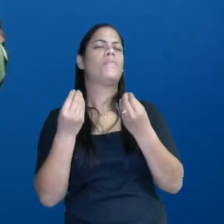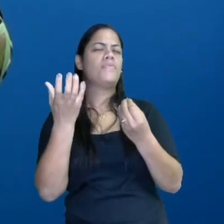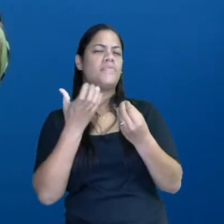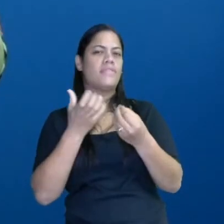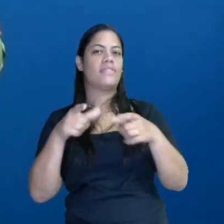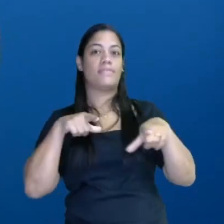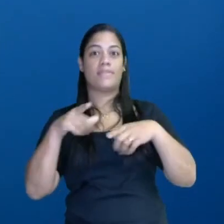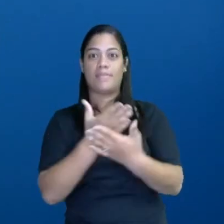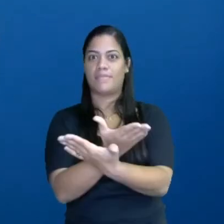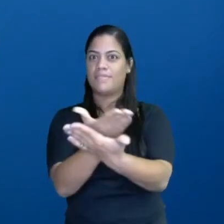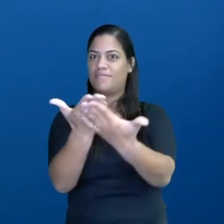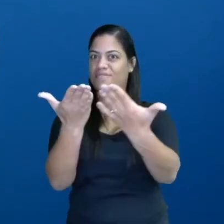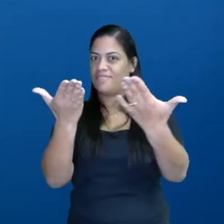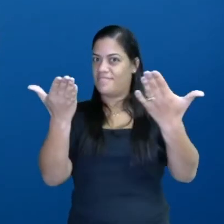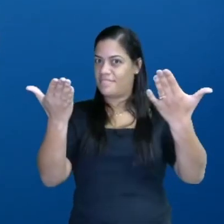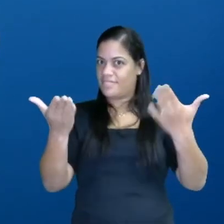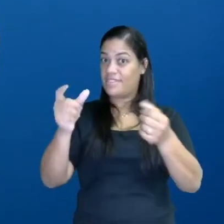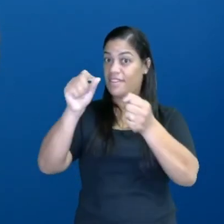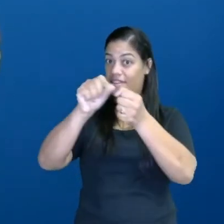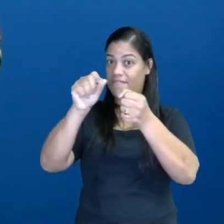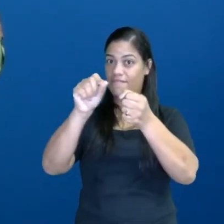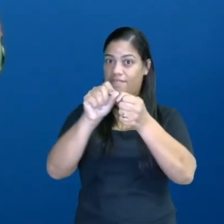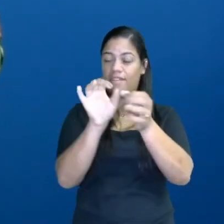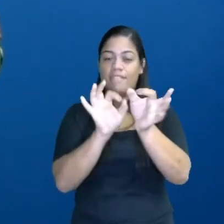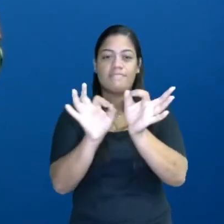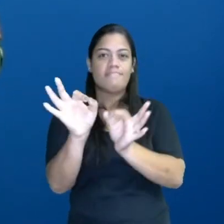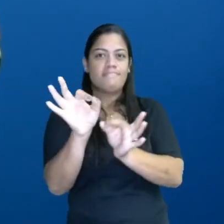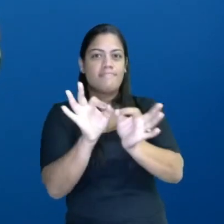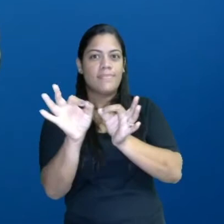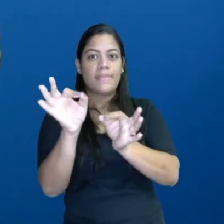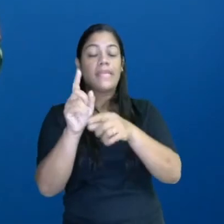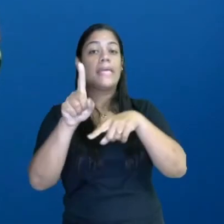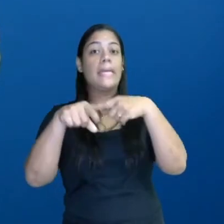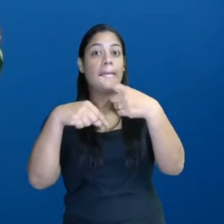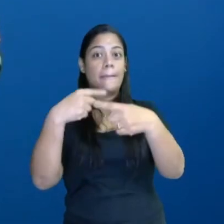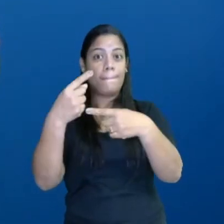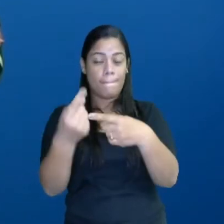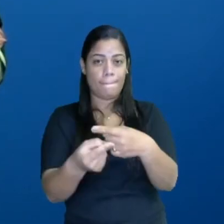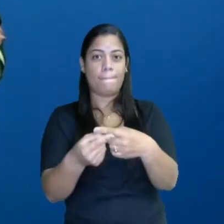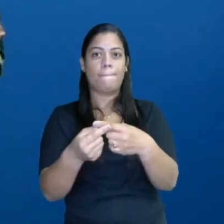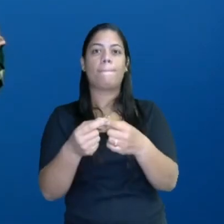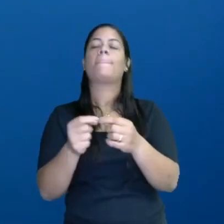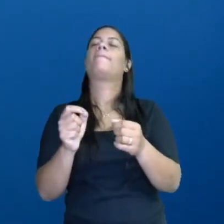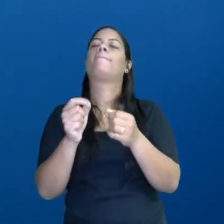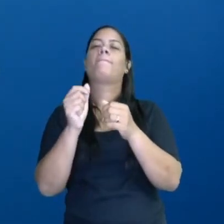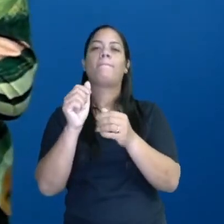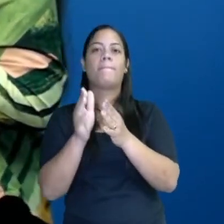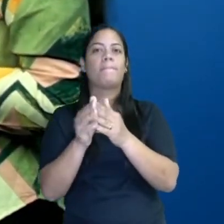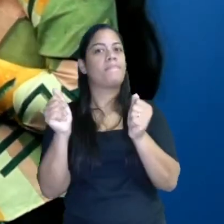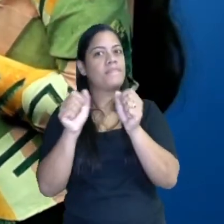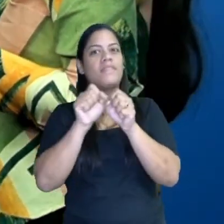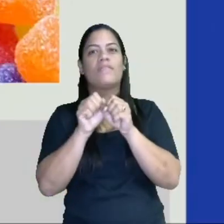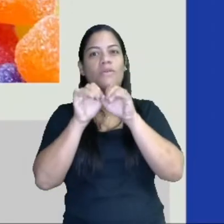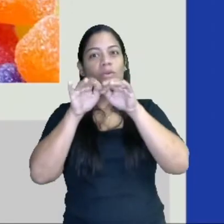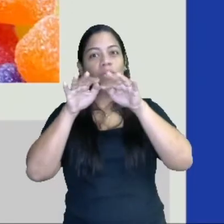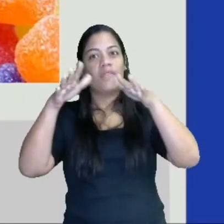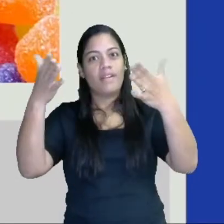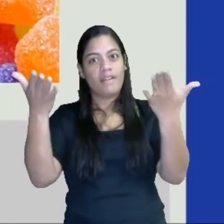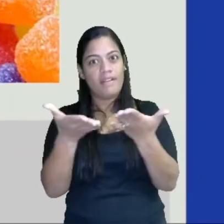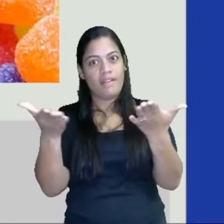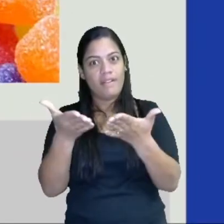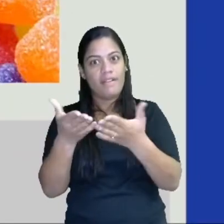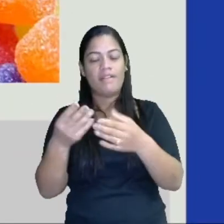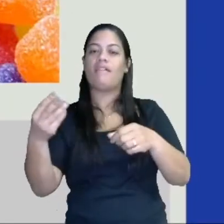com vocês e peço para vocês que vocês façam direitinho e manda para a gente compartilhar aqui, tá? Então vamos lá. Uma